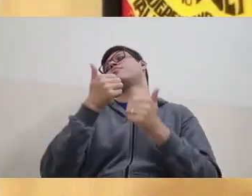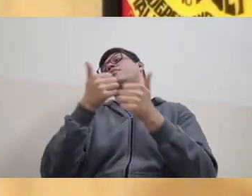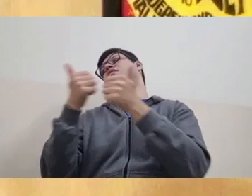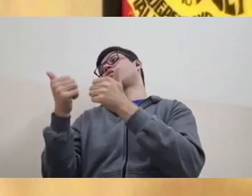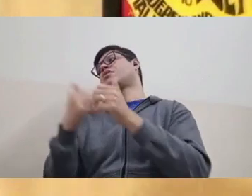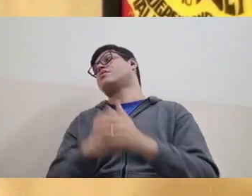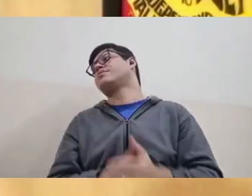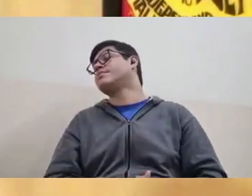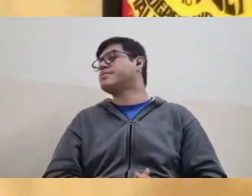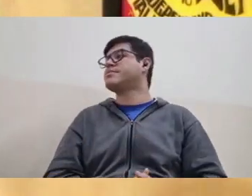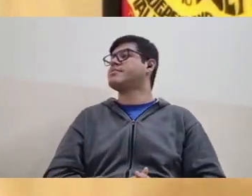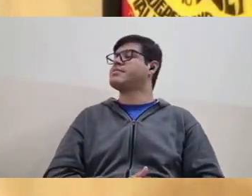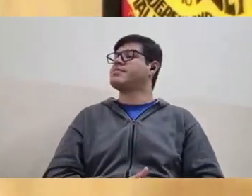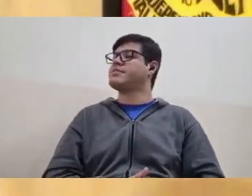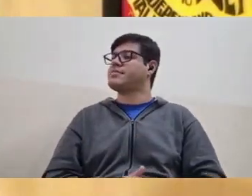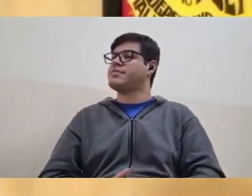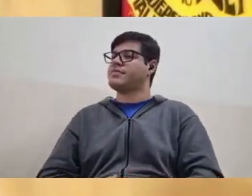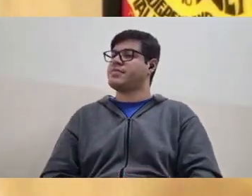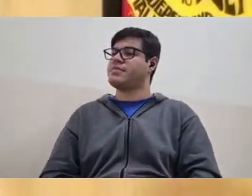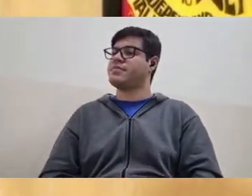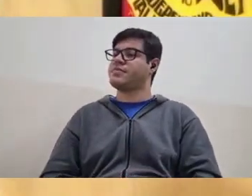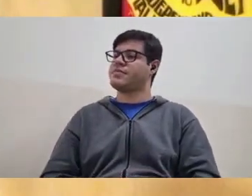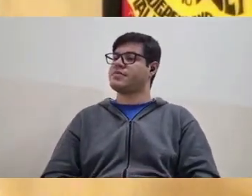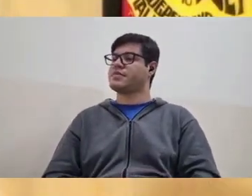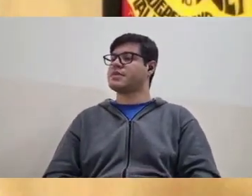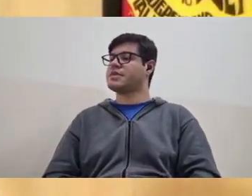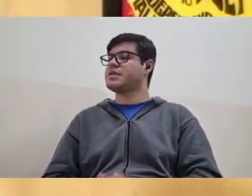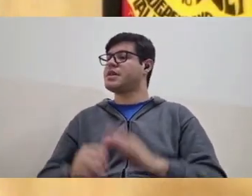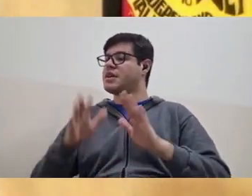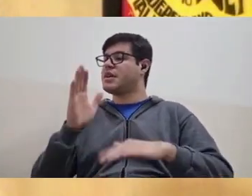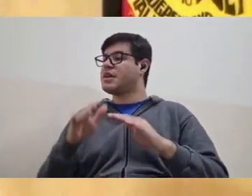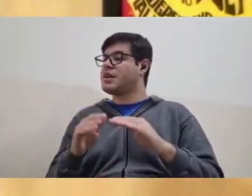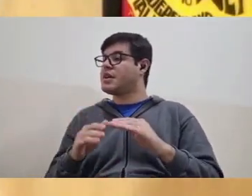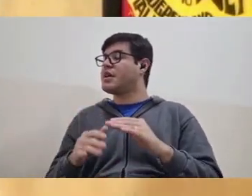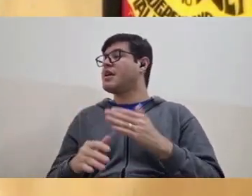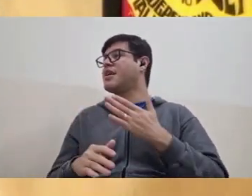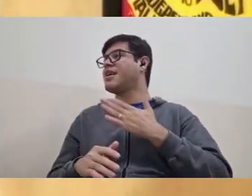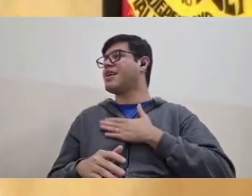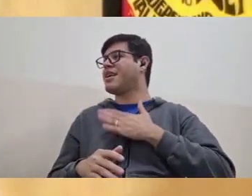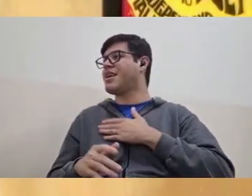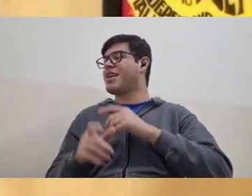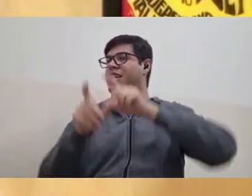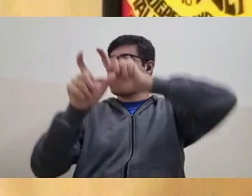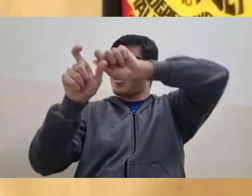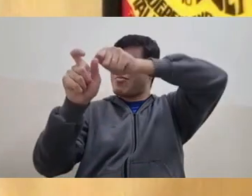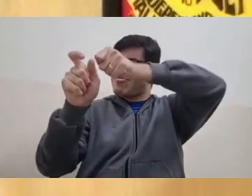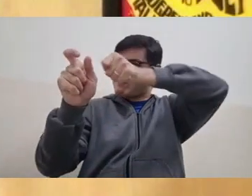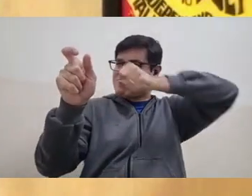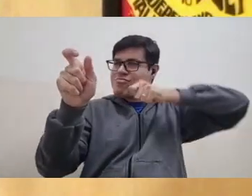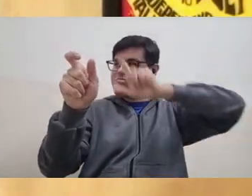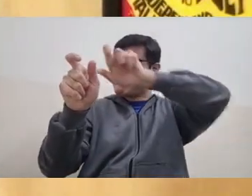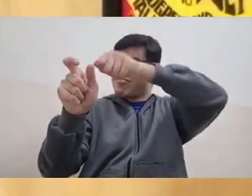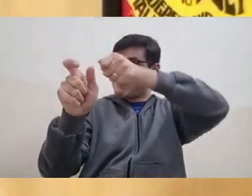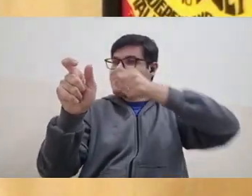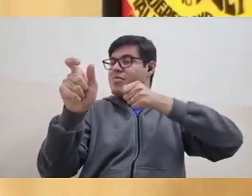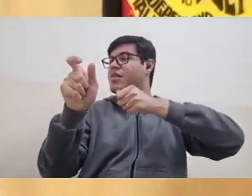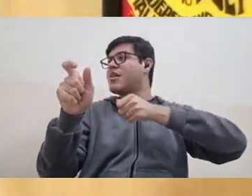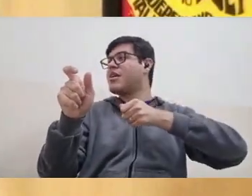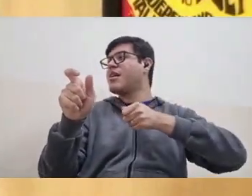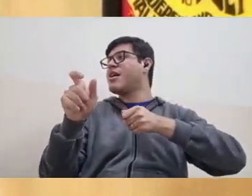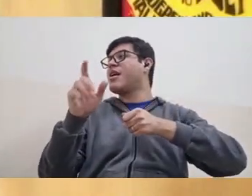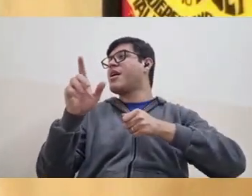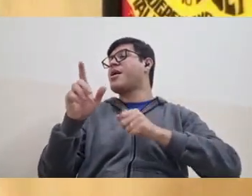muito melhor. Com certeza absoluta. Seu tempo, não sei meu tempo de moleque, a gente usava estilingue. Hoje você não sabe nem